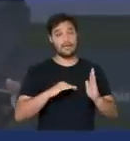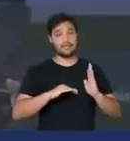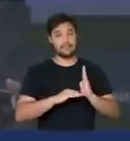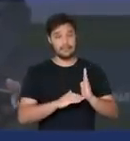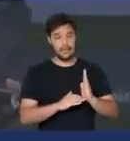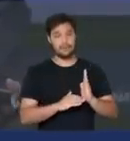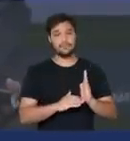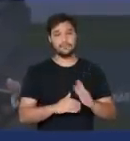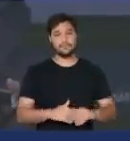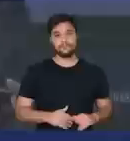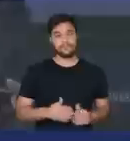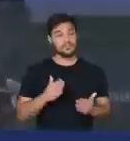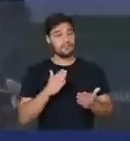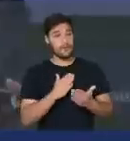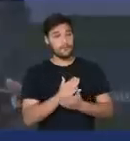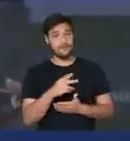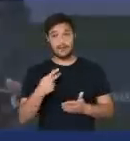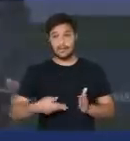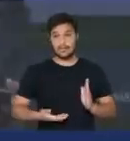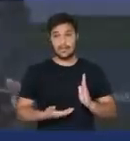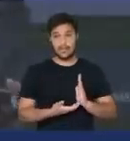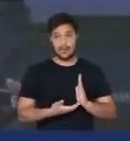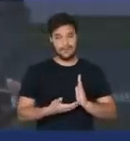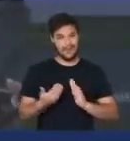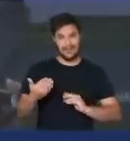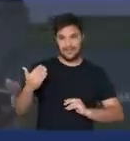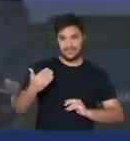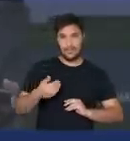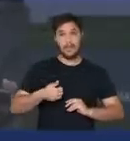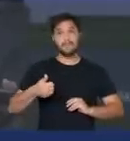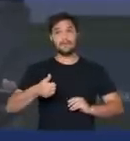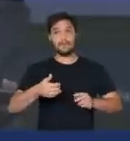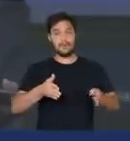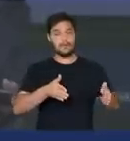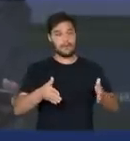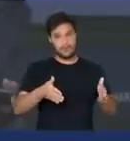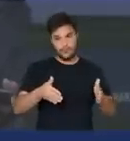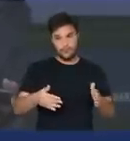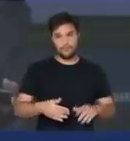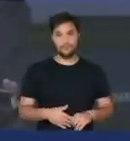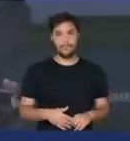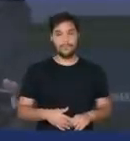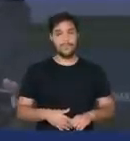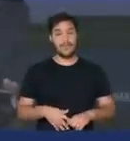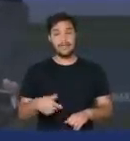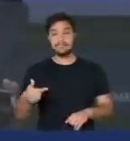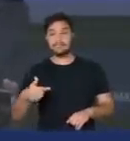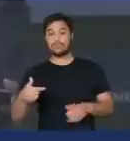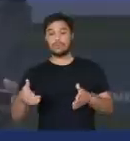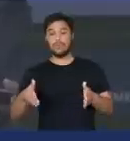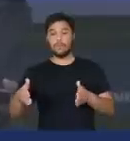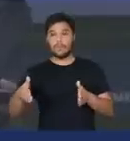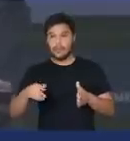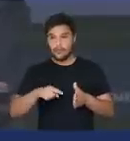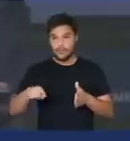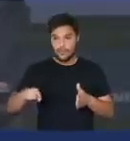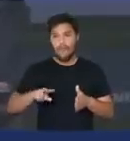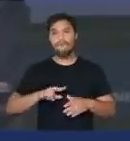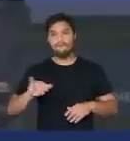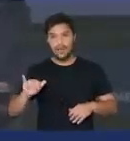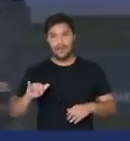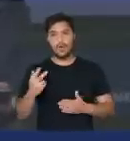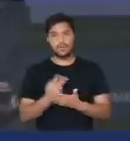Senado, foi aprovada aqui na Câmara agora há pouco, em primeiro turno, e o segundo turno deve